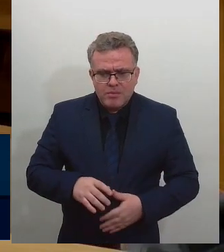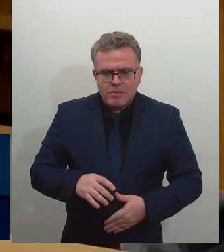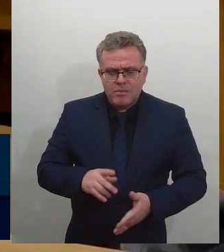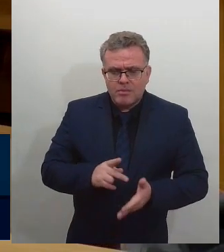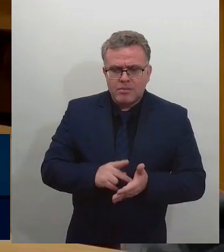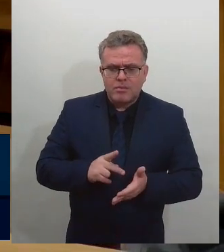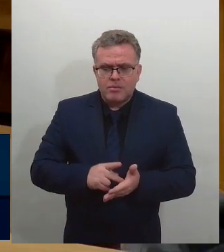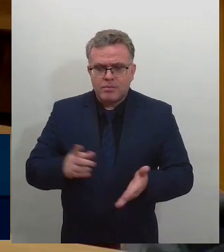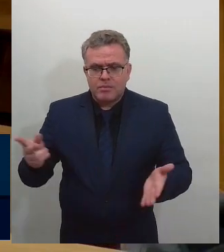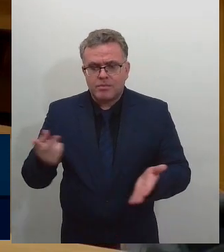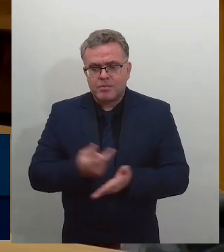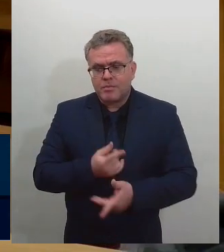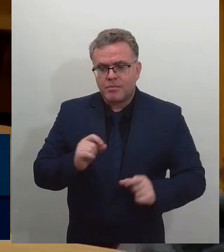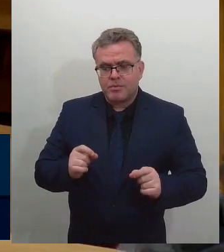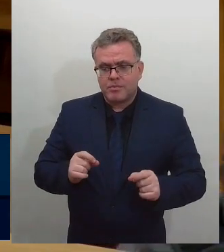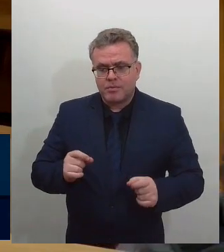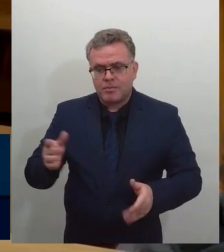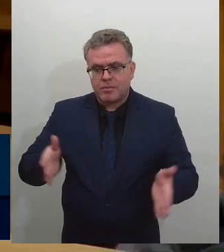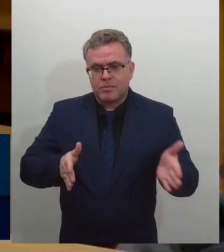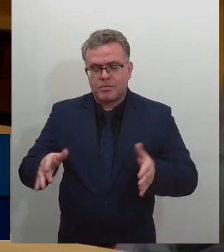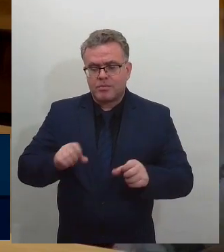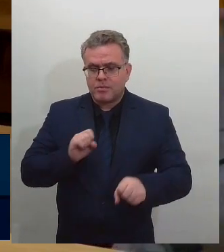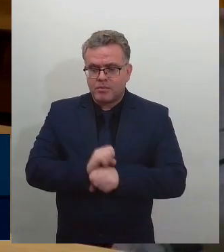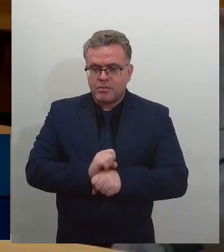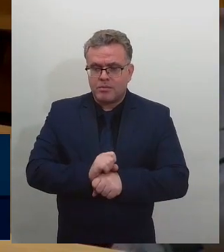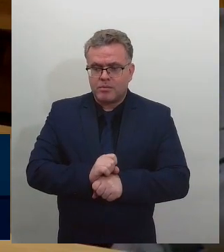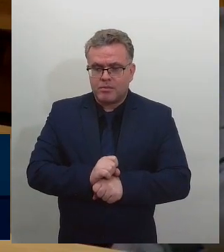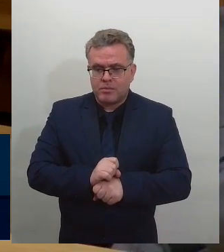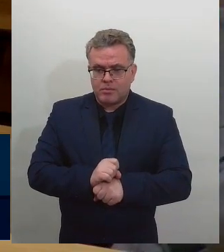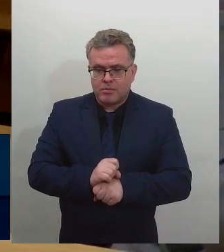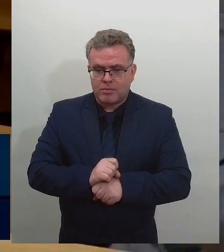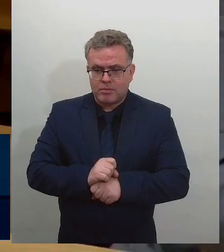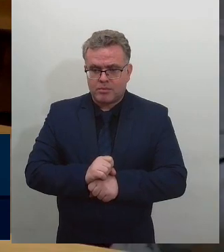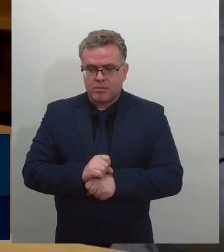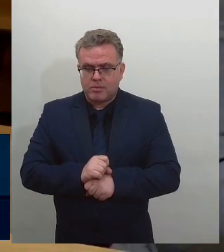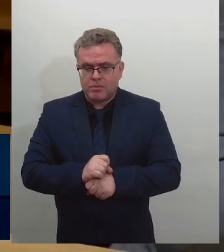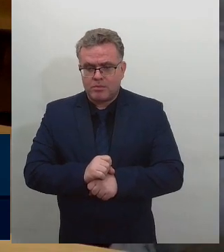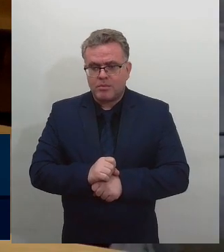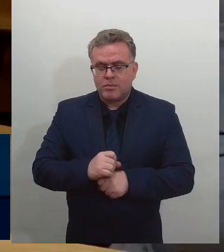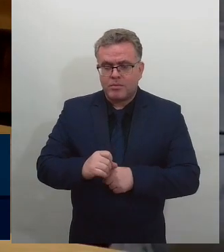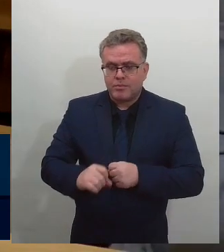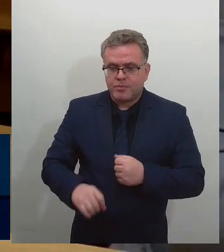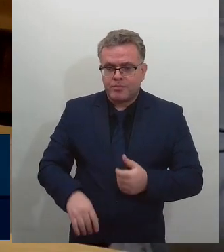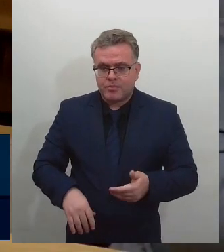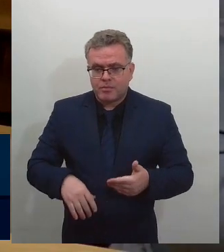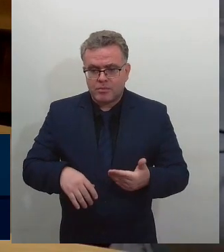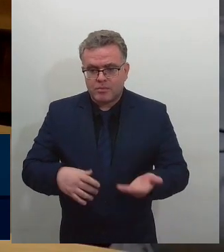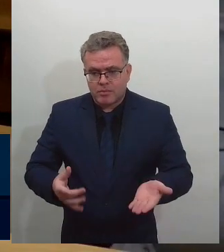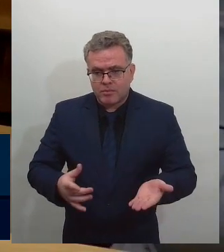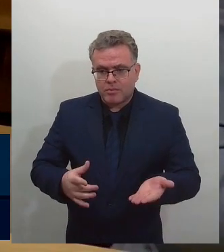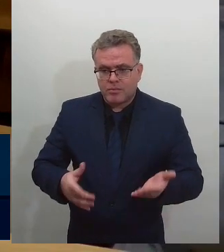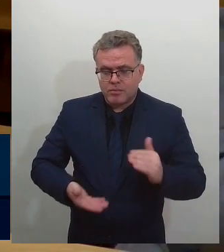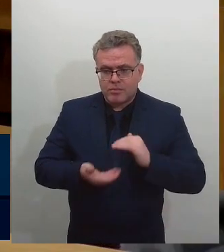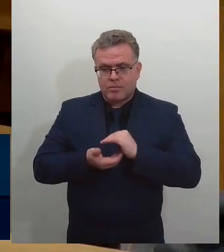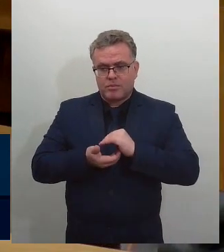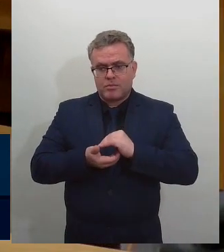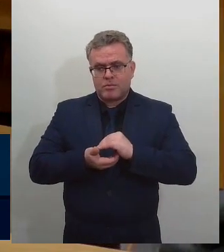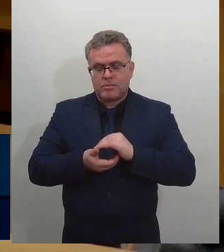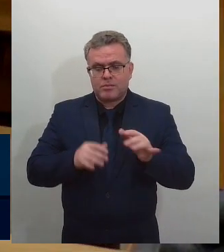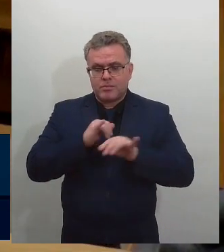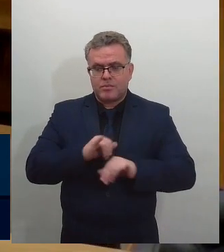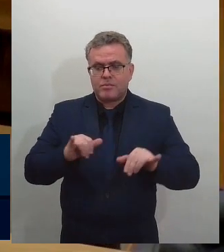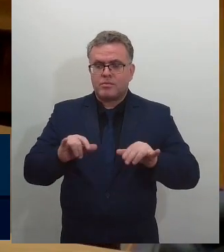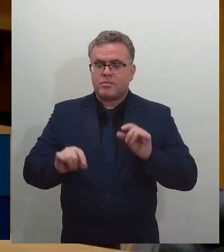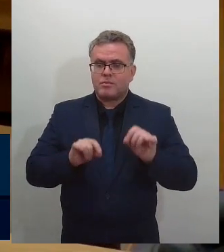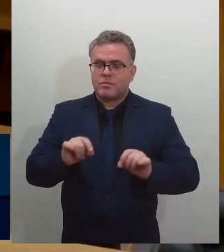da paralisação, a Polícia Civil havia disponibilizado o atendimento na Central de Flagrantes, na